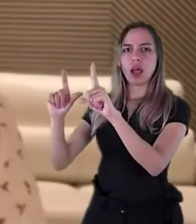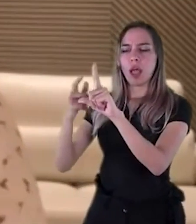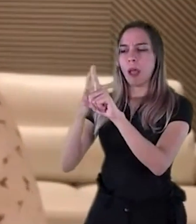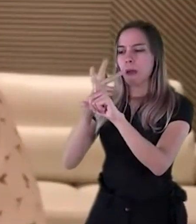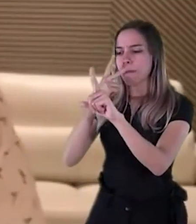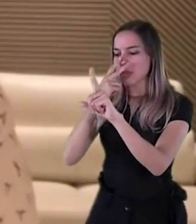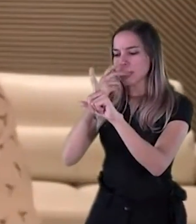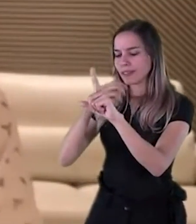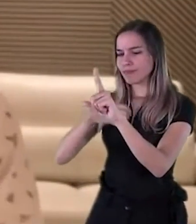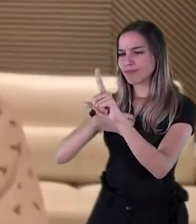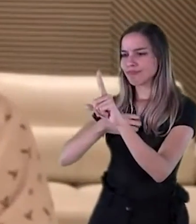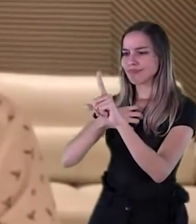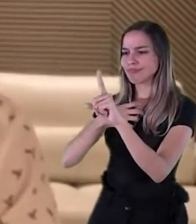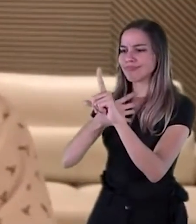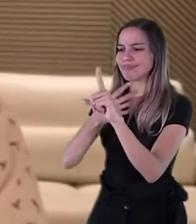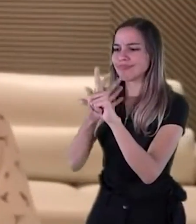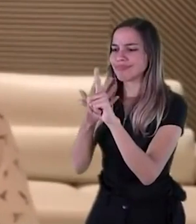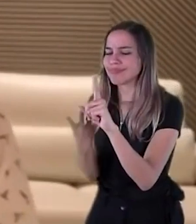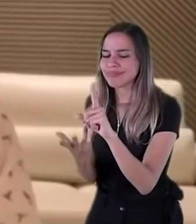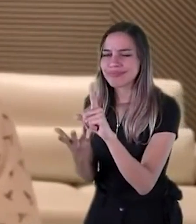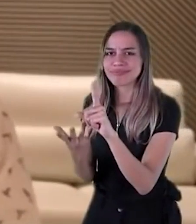dela. Porque é arte.